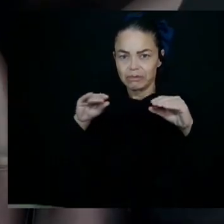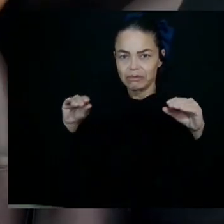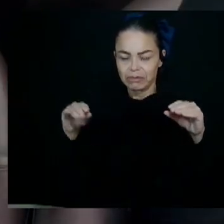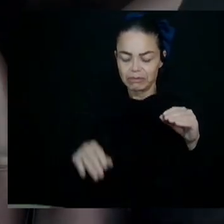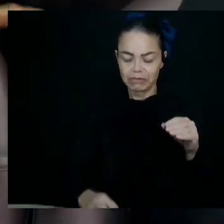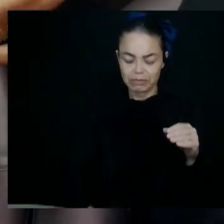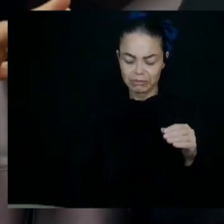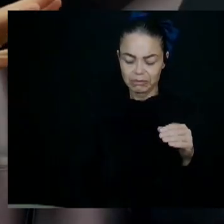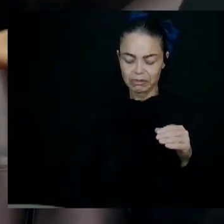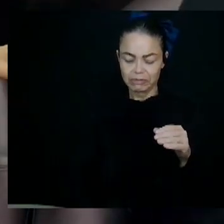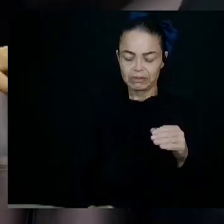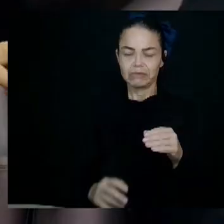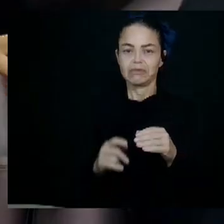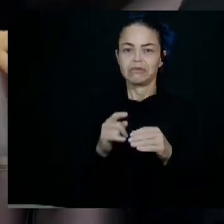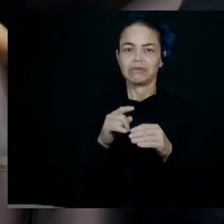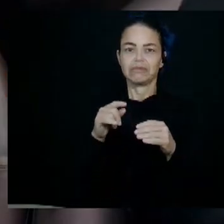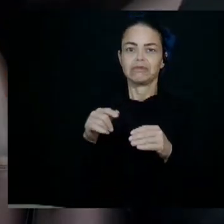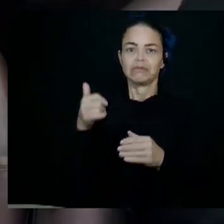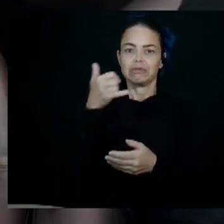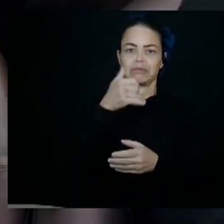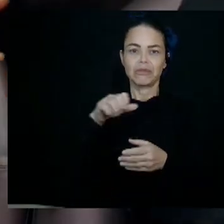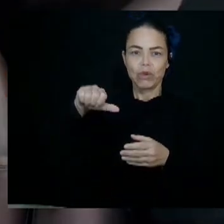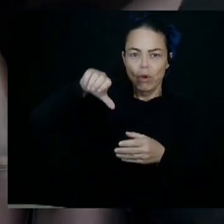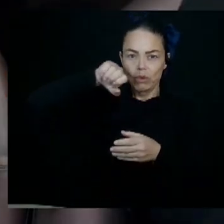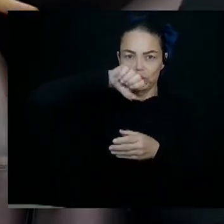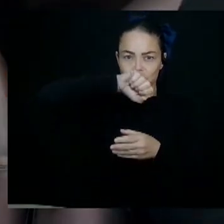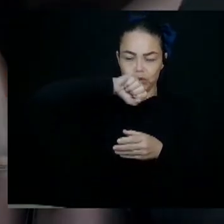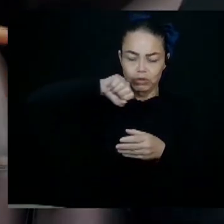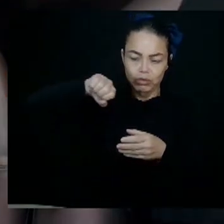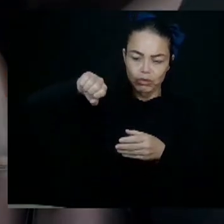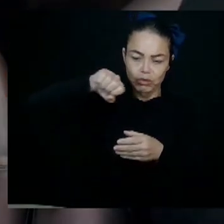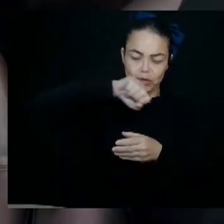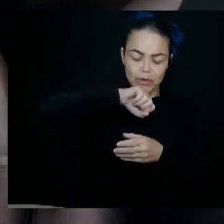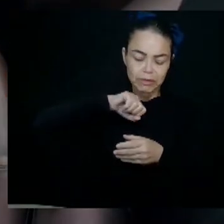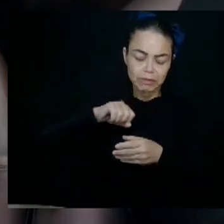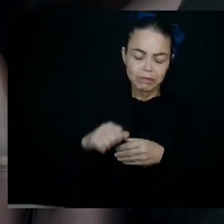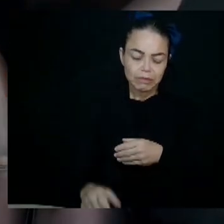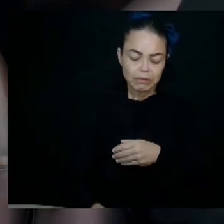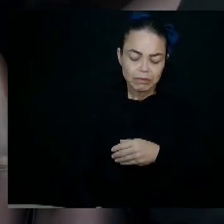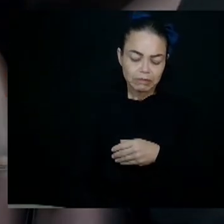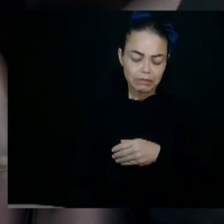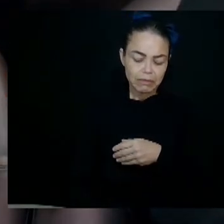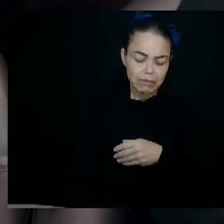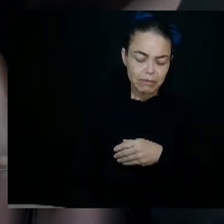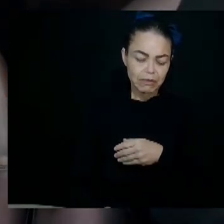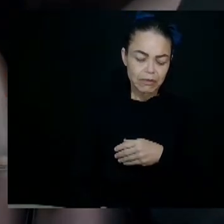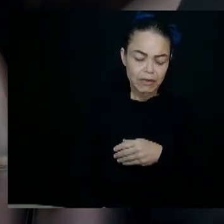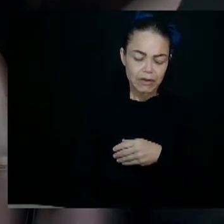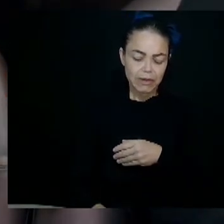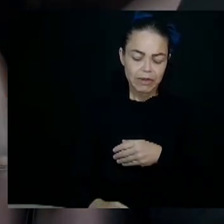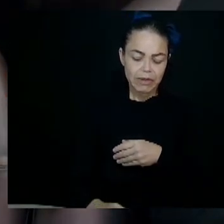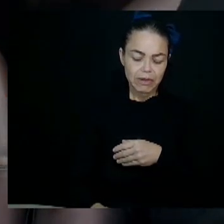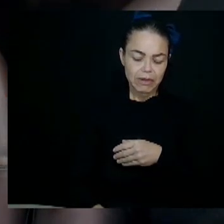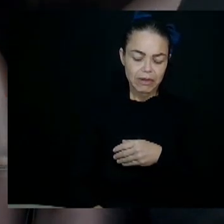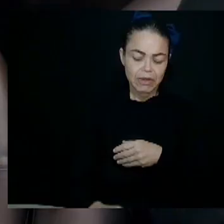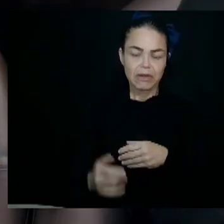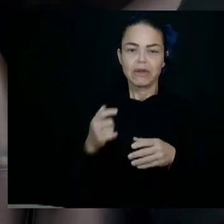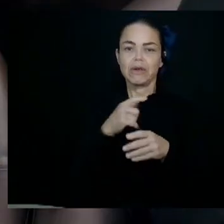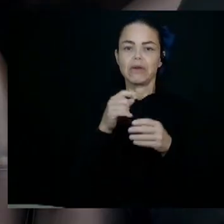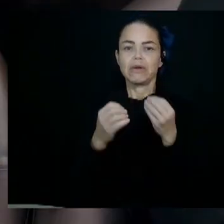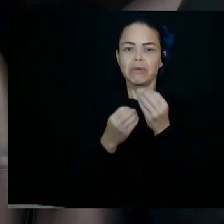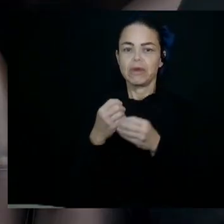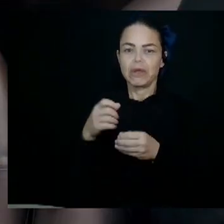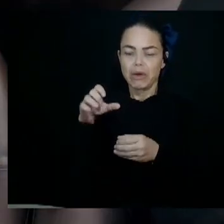piri. A gente faz tipo um catupiry com tofu. Uau. Então, pus esse creme branco em cima, com tofu, com orégano, tomatinhos, enfim. Então, me vieram, o que é aquele